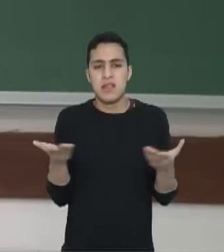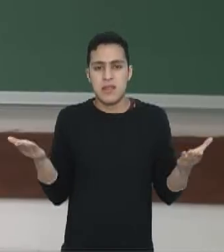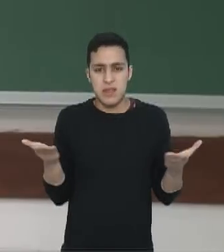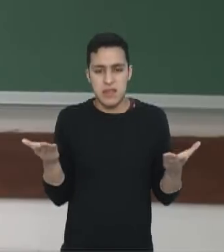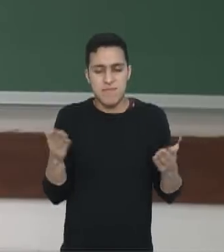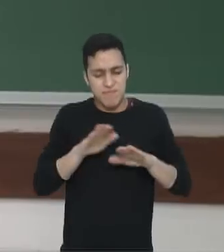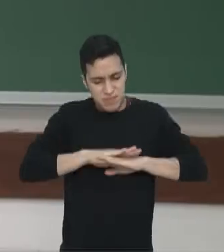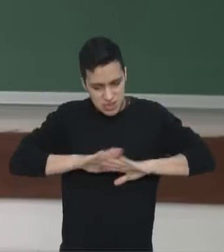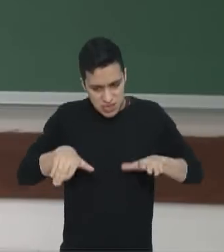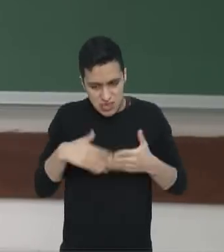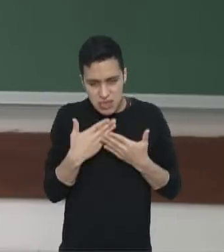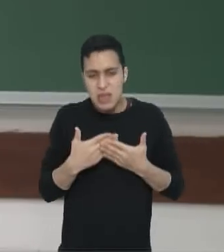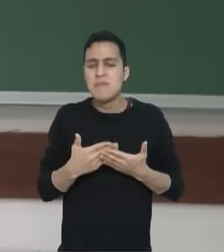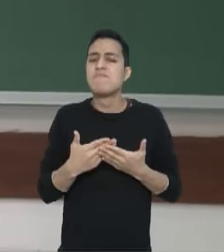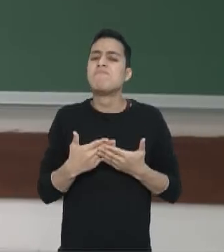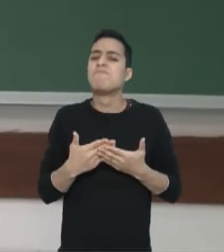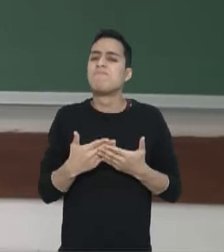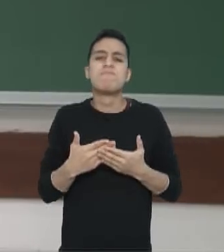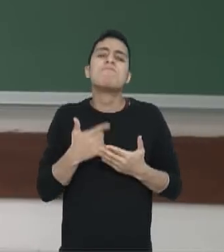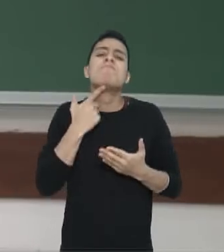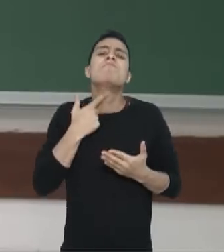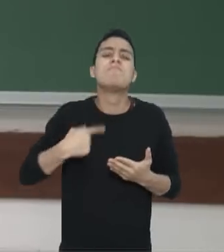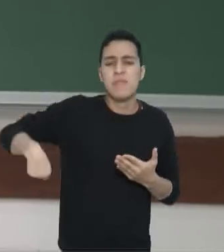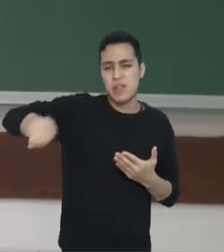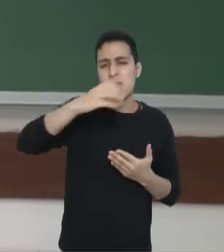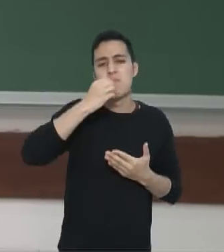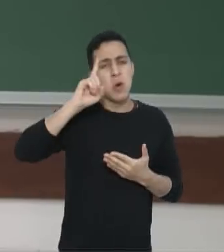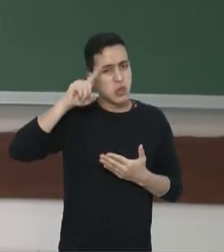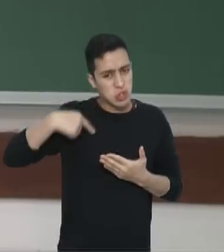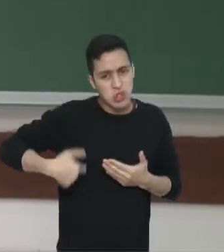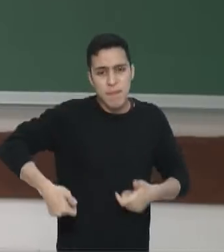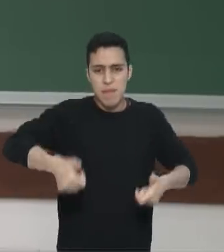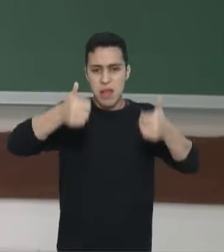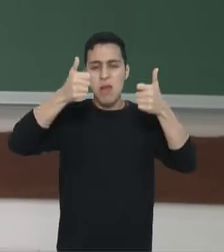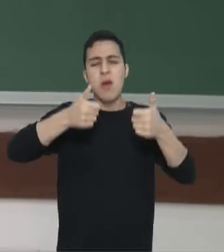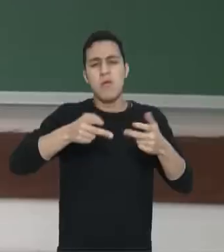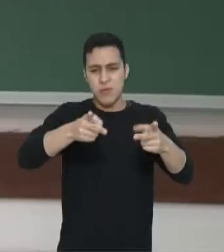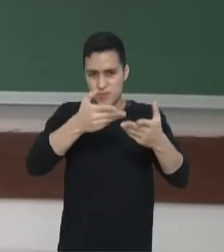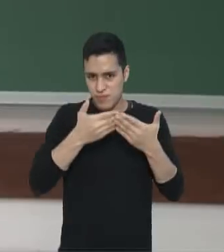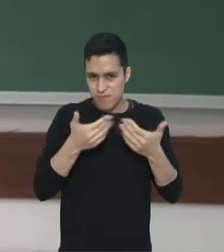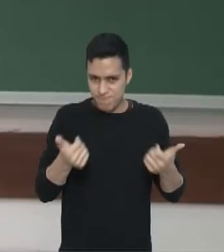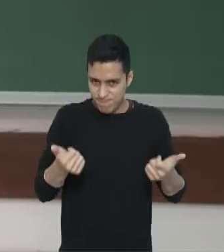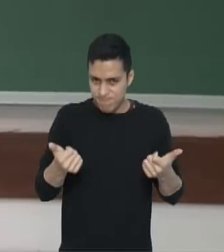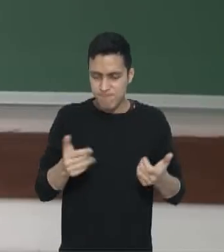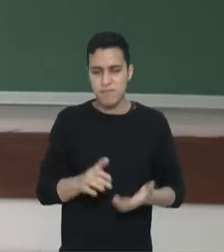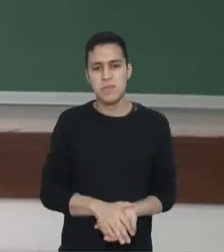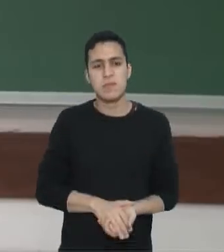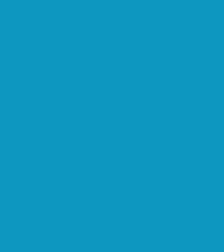encerramos. Desejo a você dias melhores, bons estudos, continue bem.